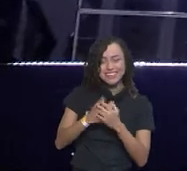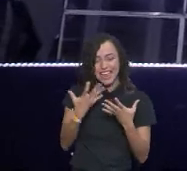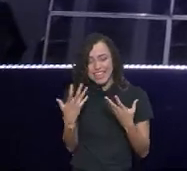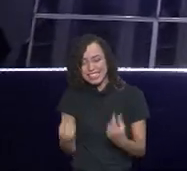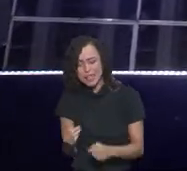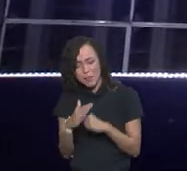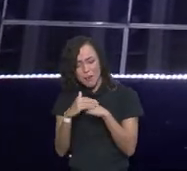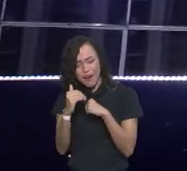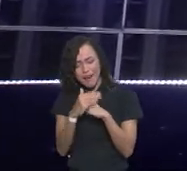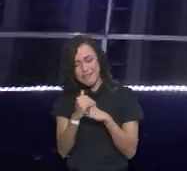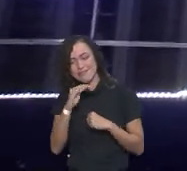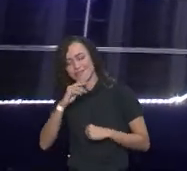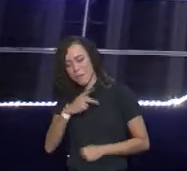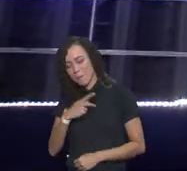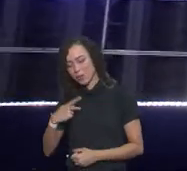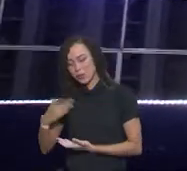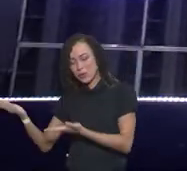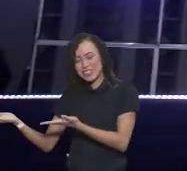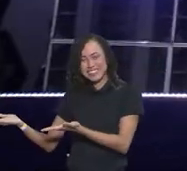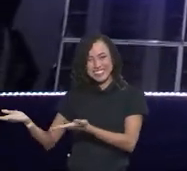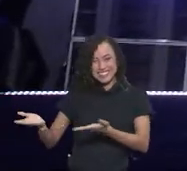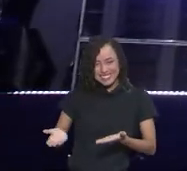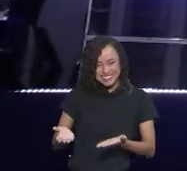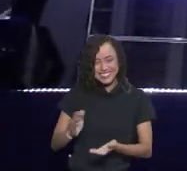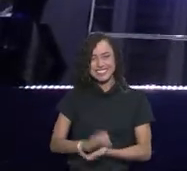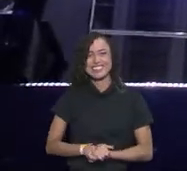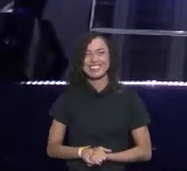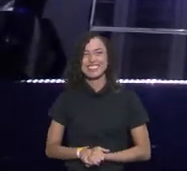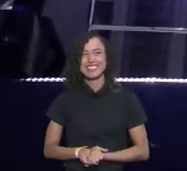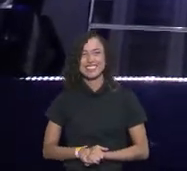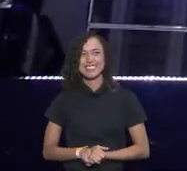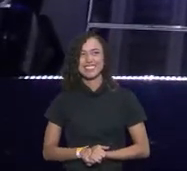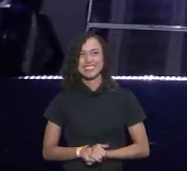Jovi Saraiva meu pastor chegue para cá